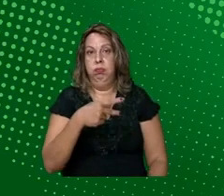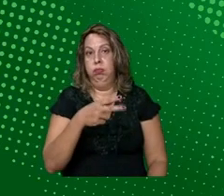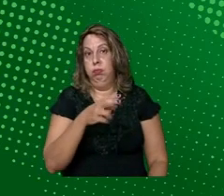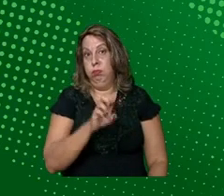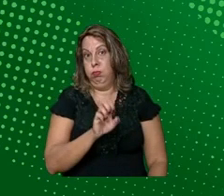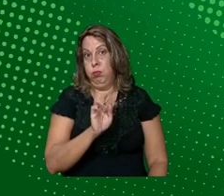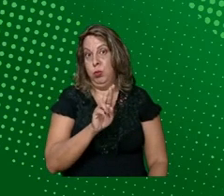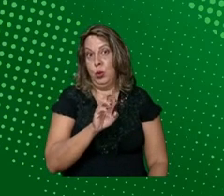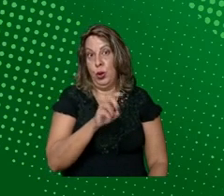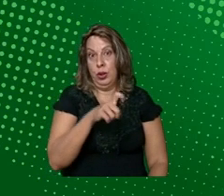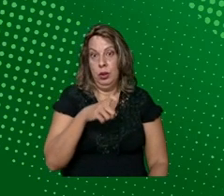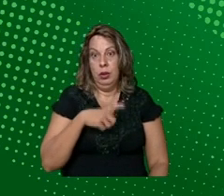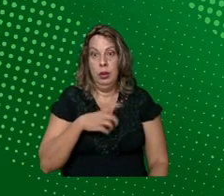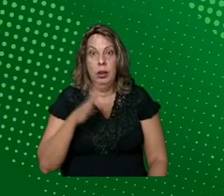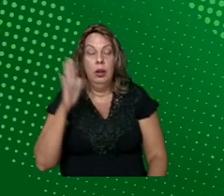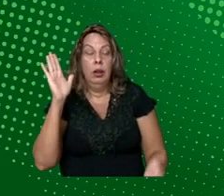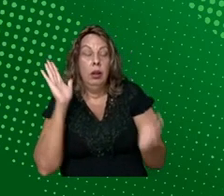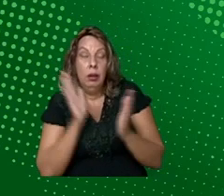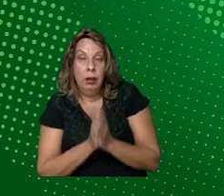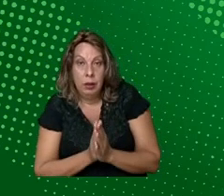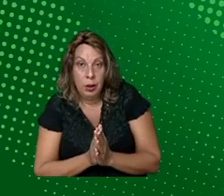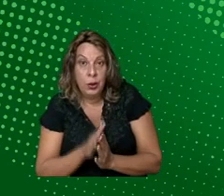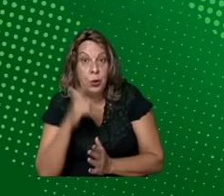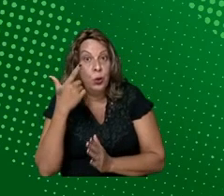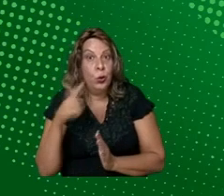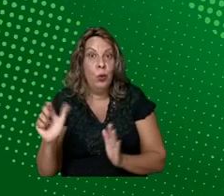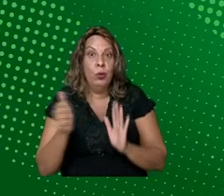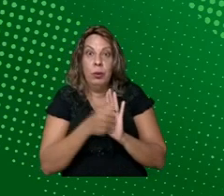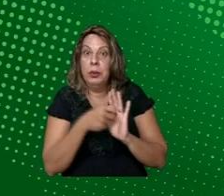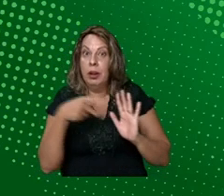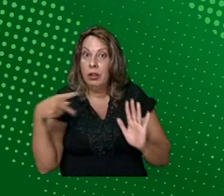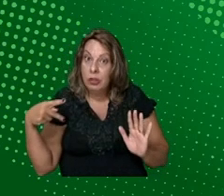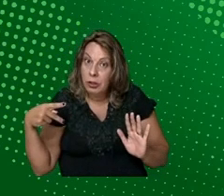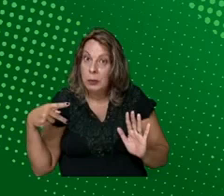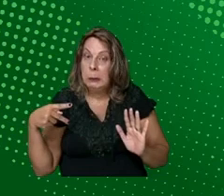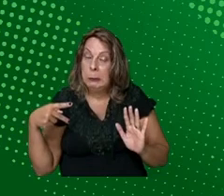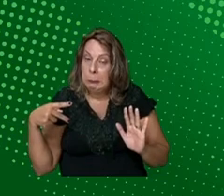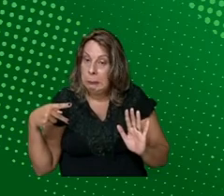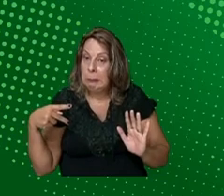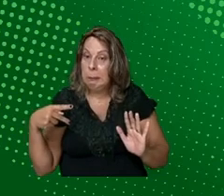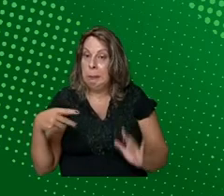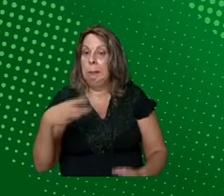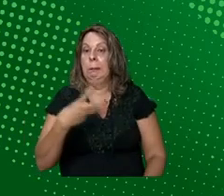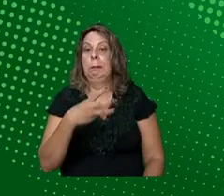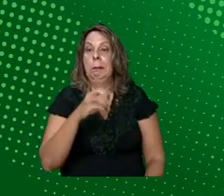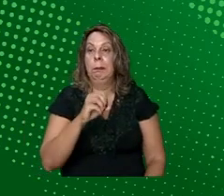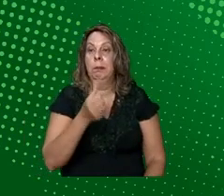Novo. Menino, que aplicativo, mais um. Que isso?